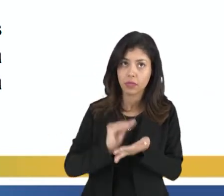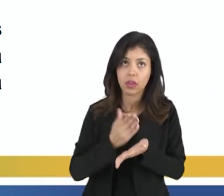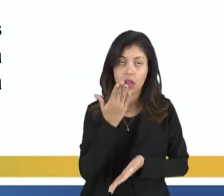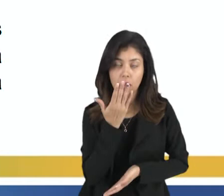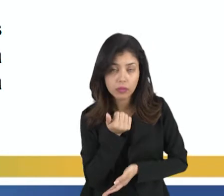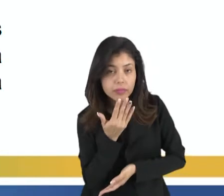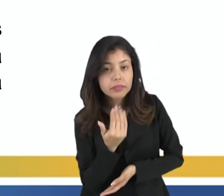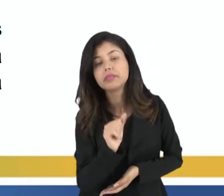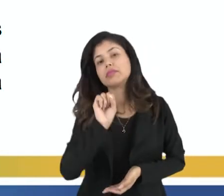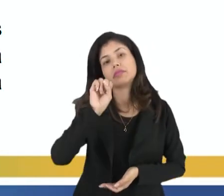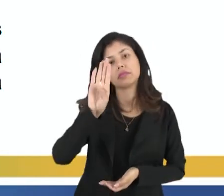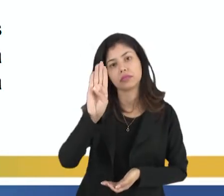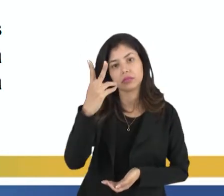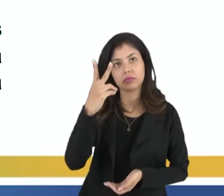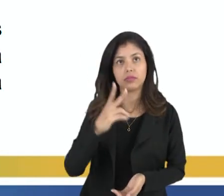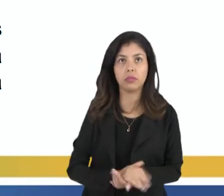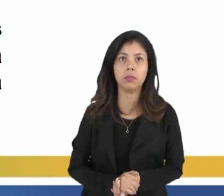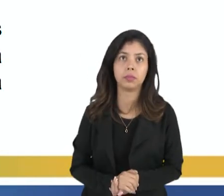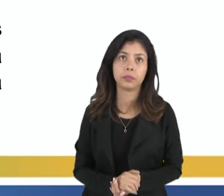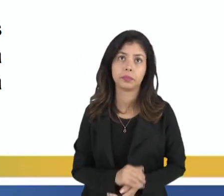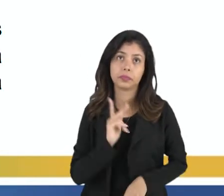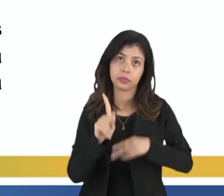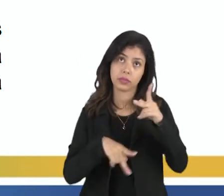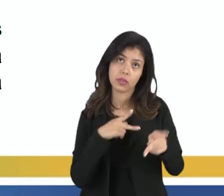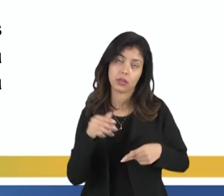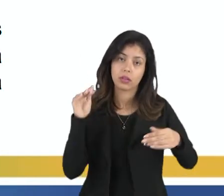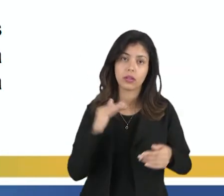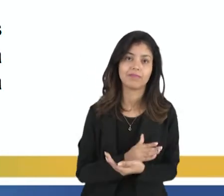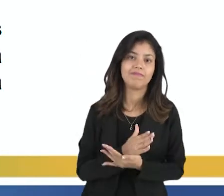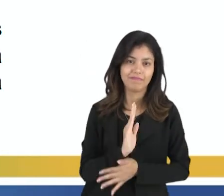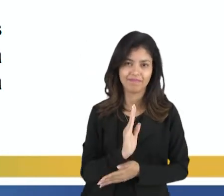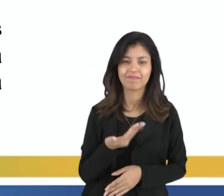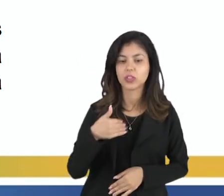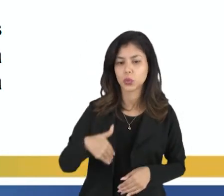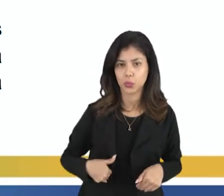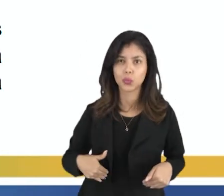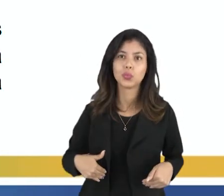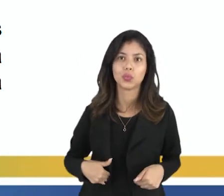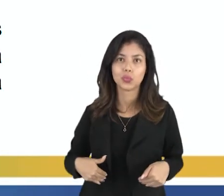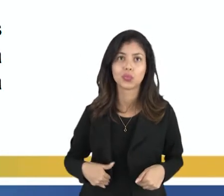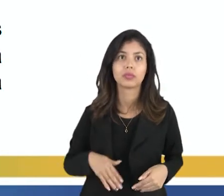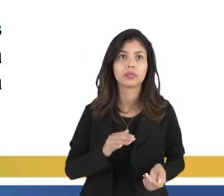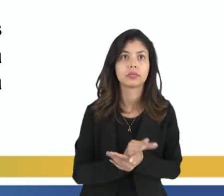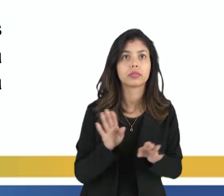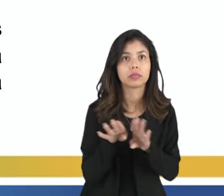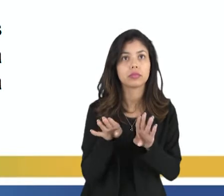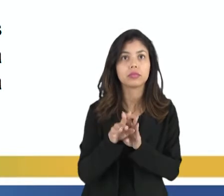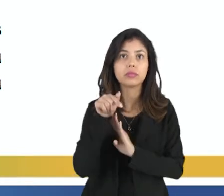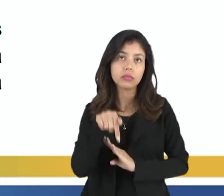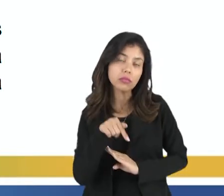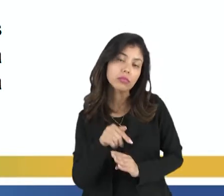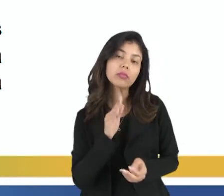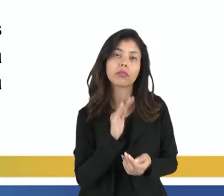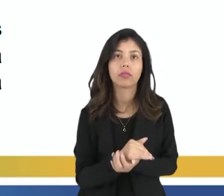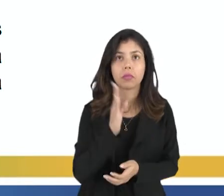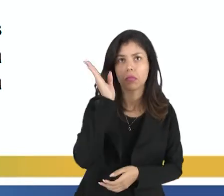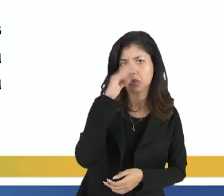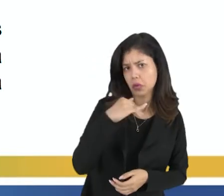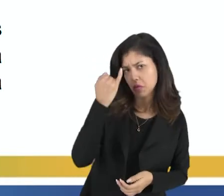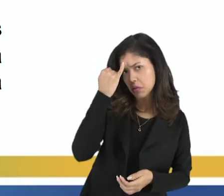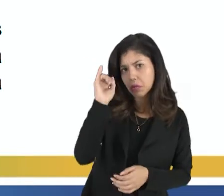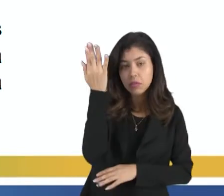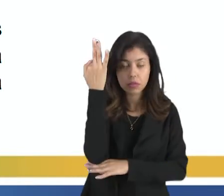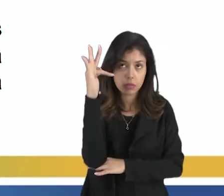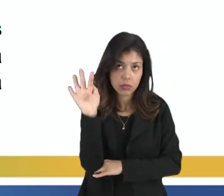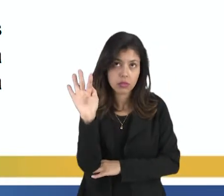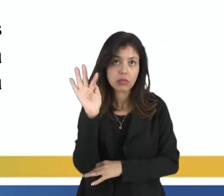faltaram, então, né, alimentos em Salvador. E, claro, o povo passou aí fome. Também chegaram aqui, né, as malditas